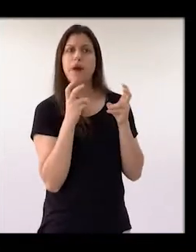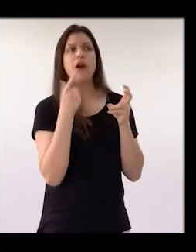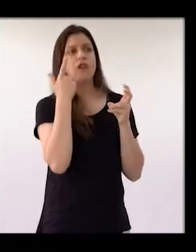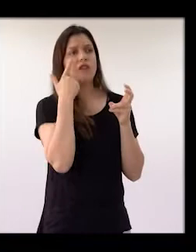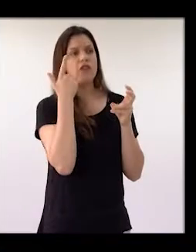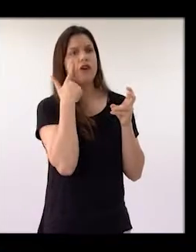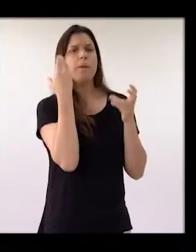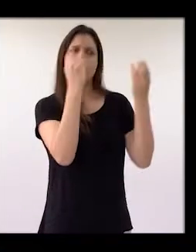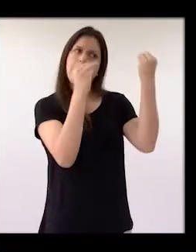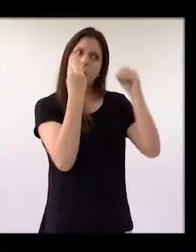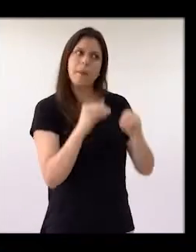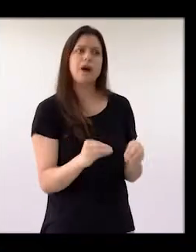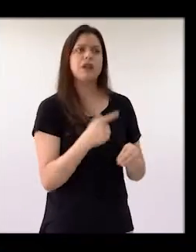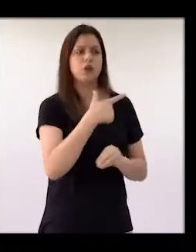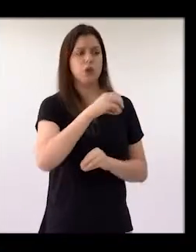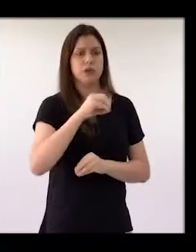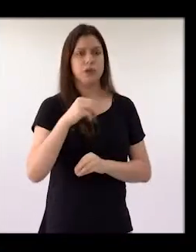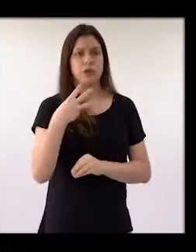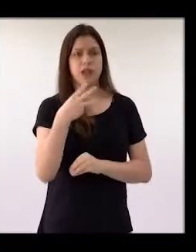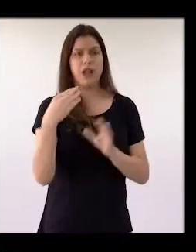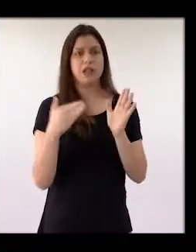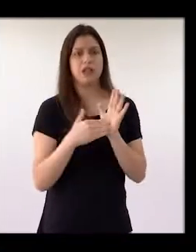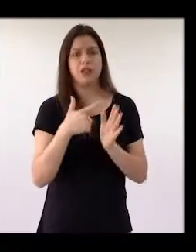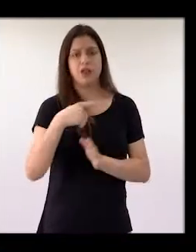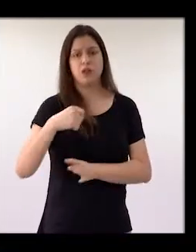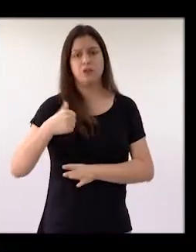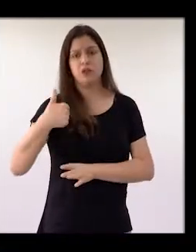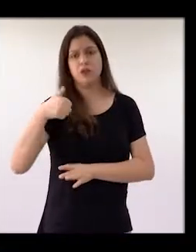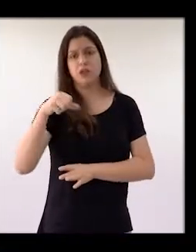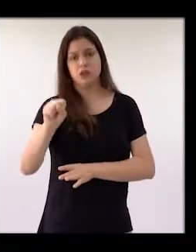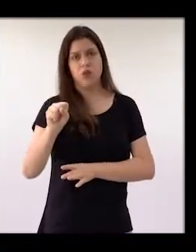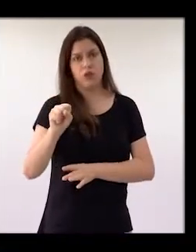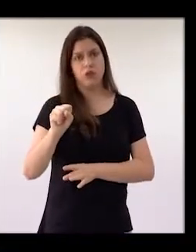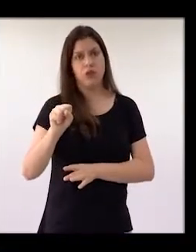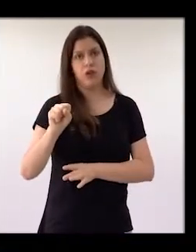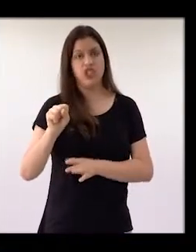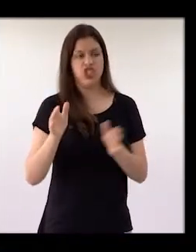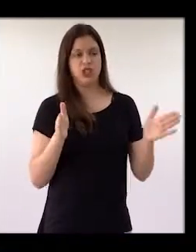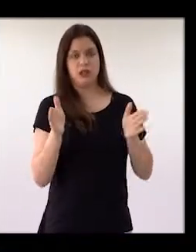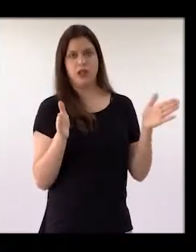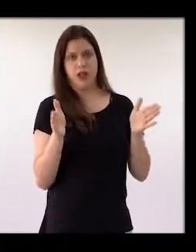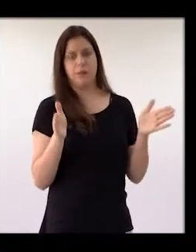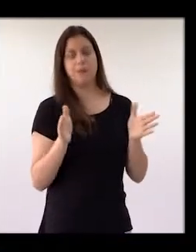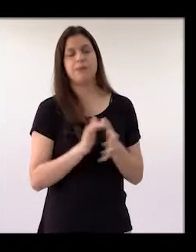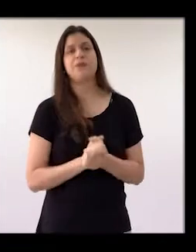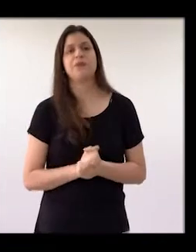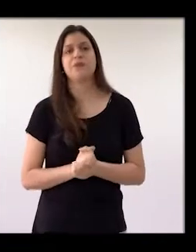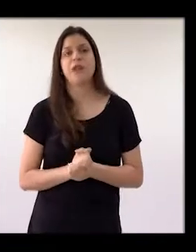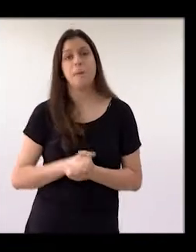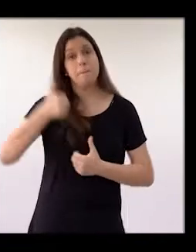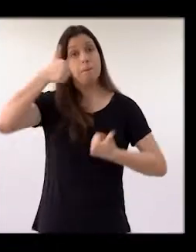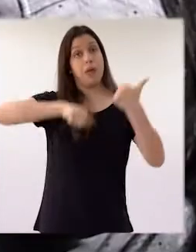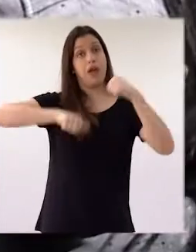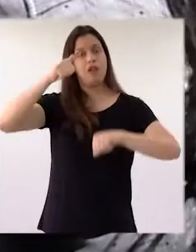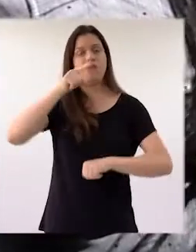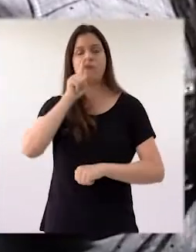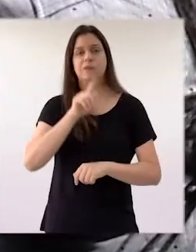dos dados, né, do período de 2013 a 2018, porque a gente sempre busca uma maior série temporal para que eu possa fazer essa análise.